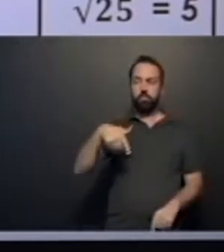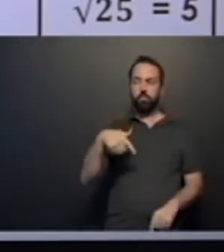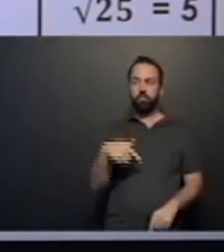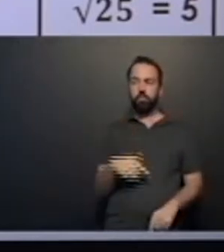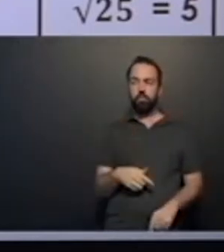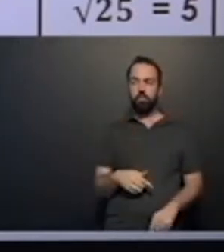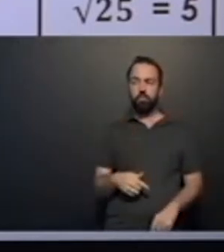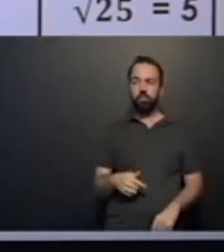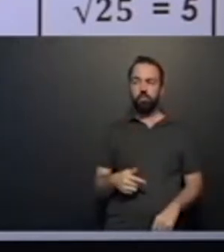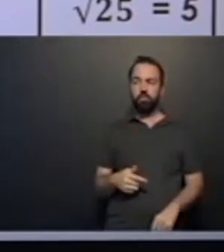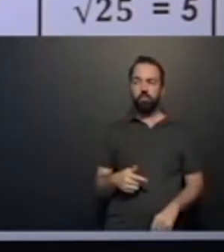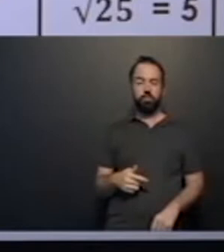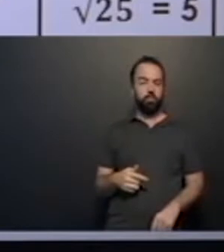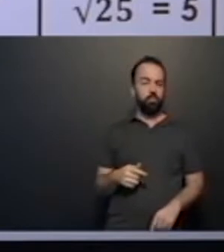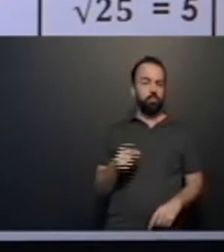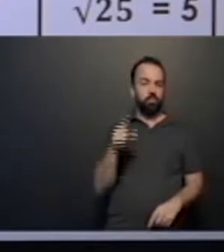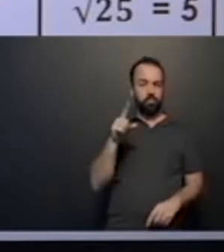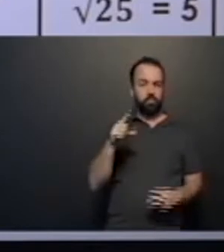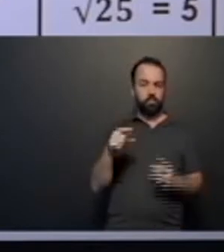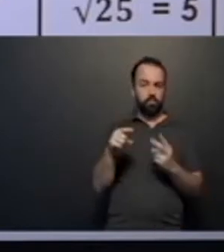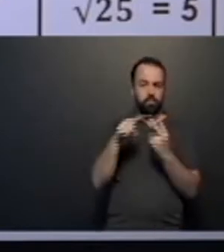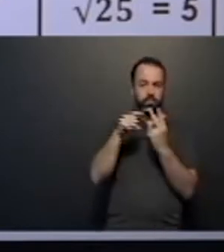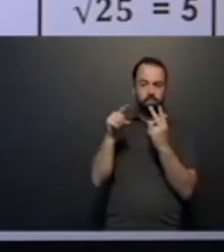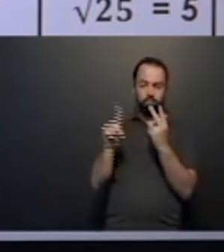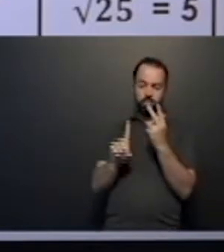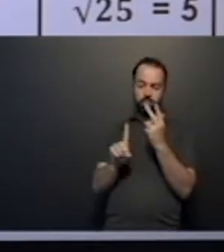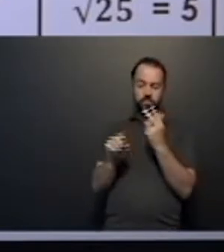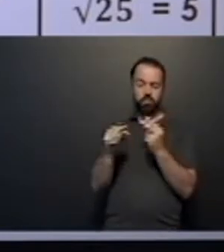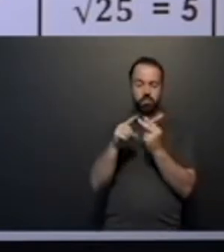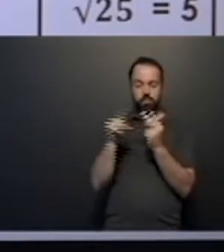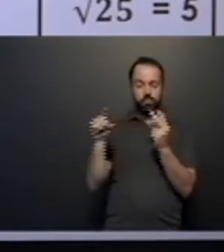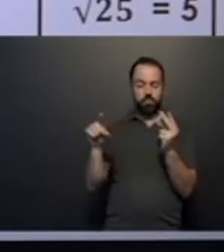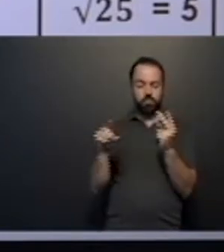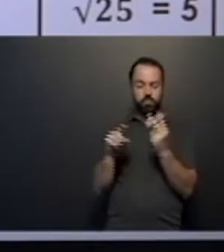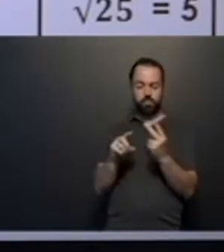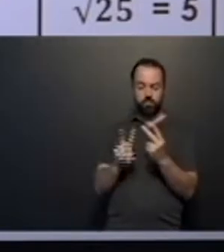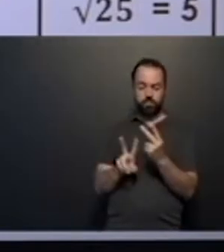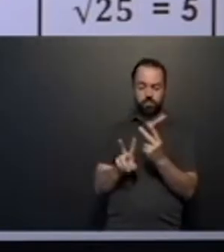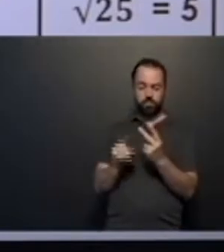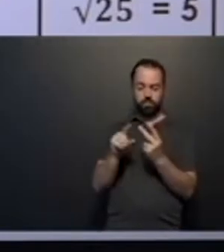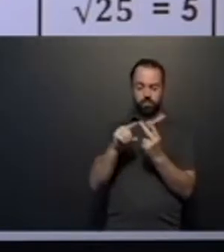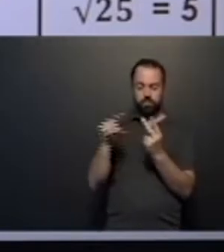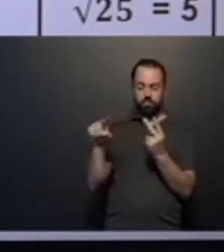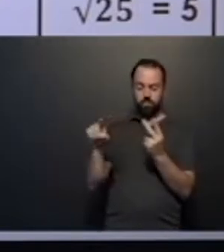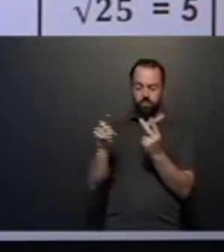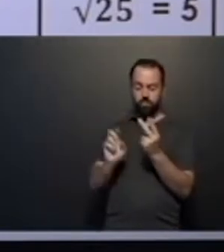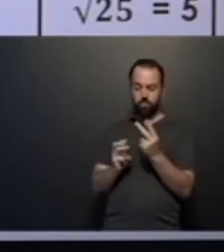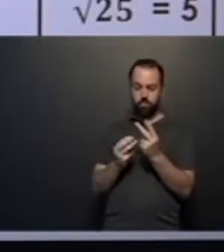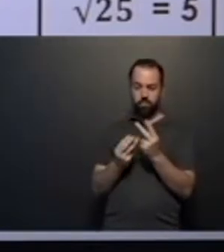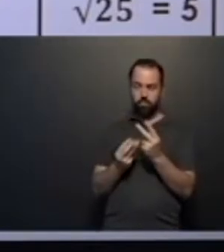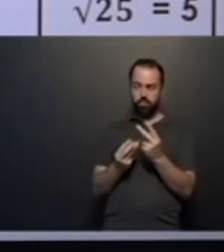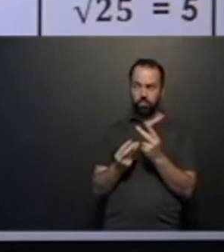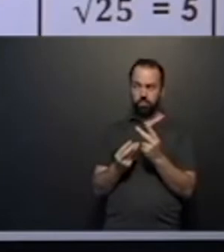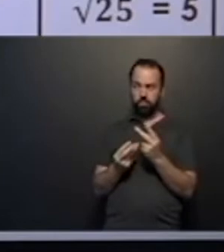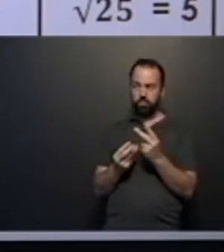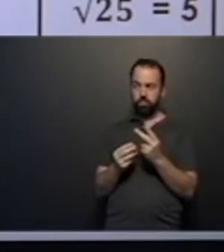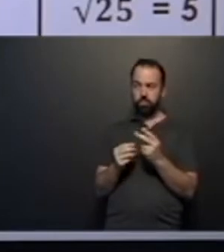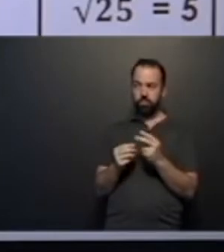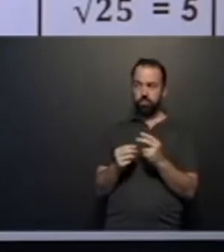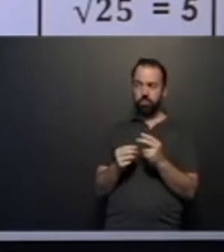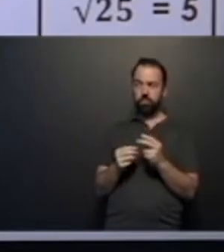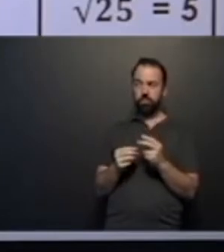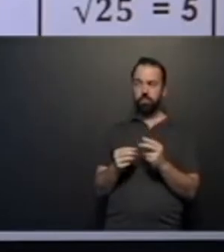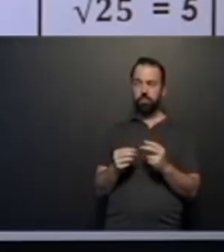se a gente pegar aqui ó raiz quadrada de um na sequência seria raiz quadrada de dois raiz quadrada de três já